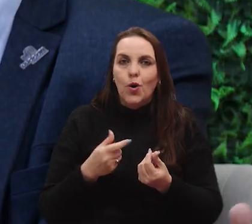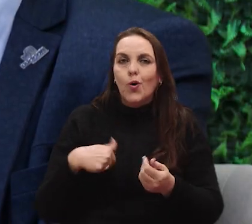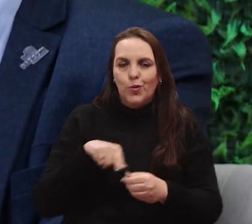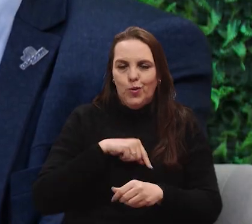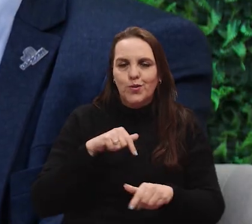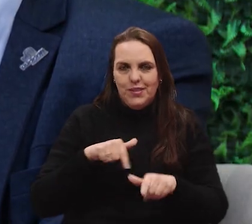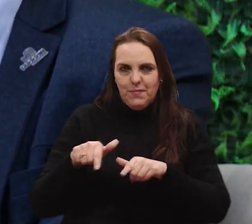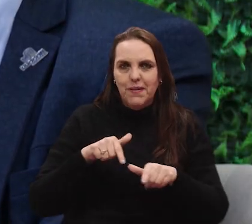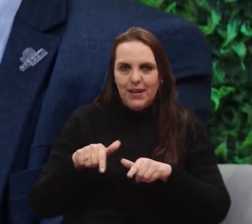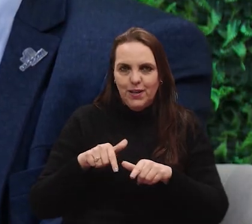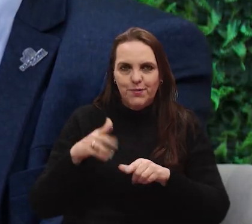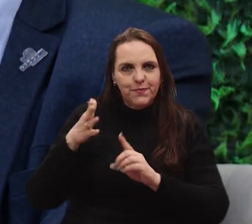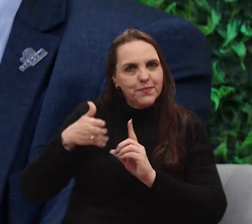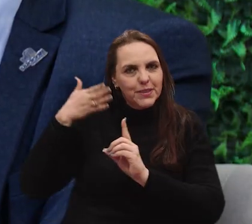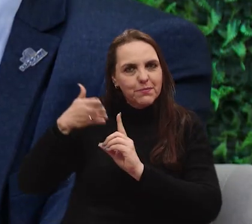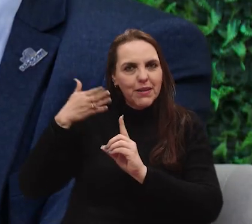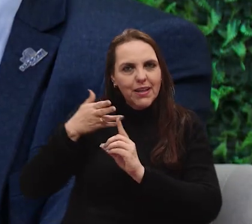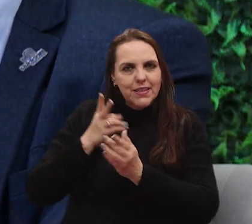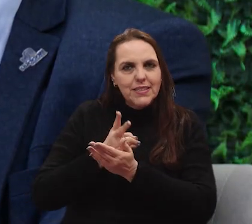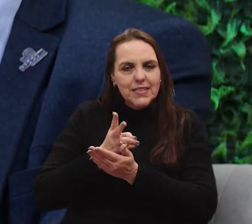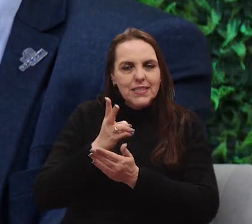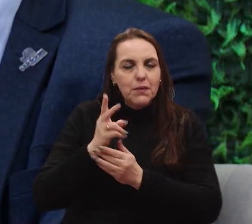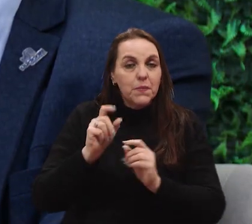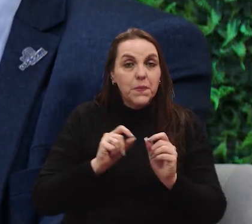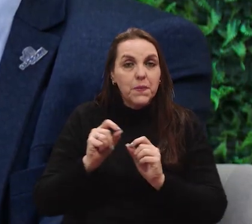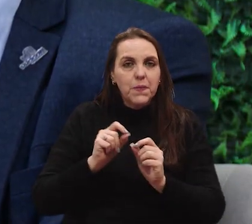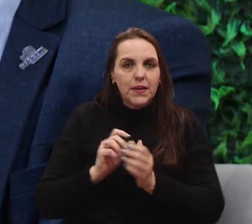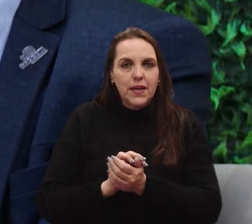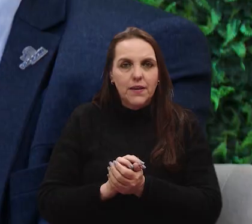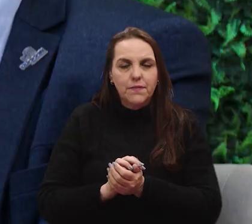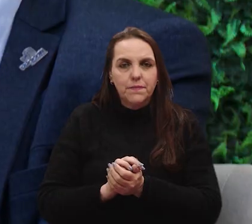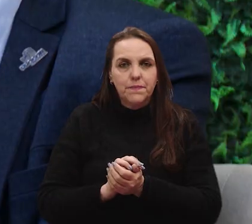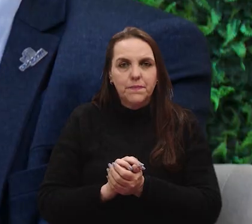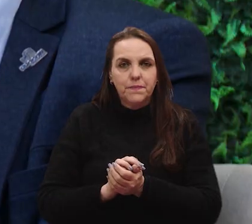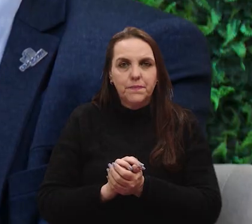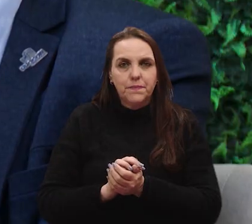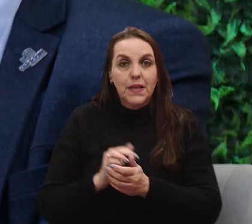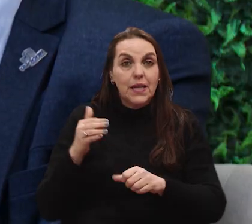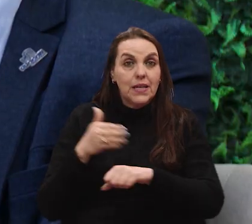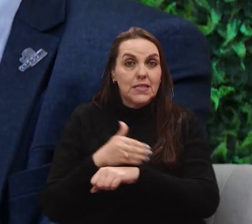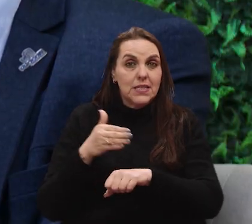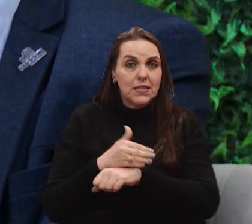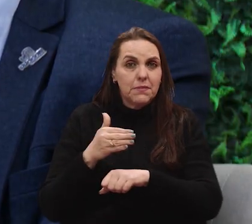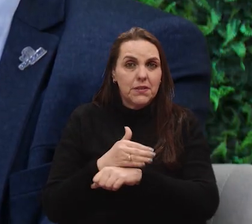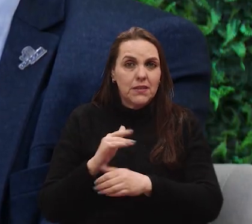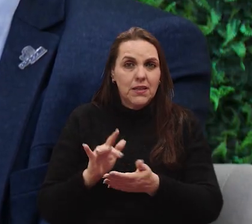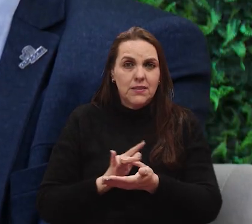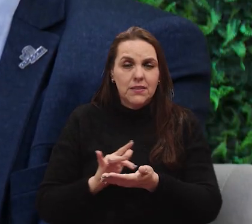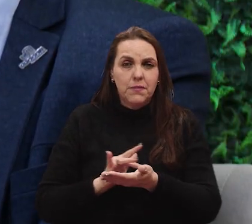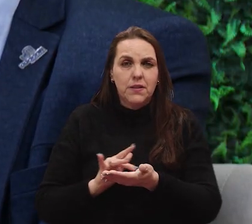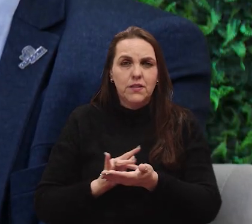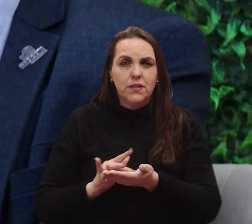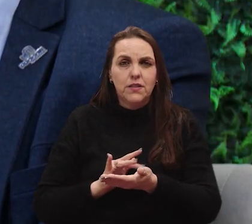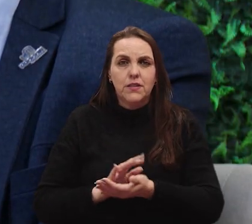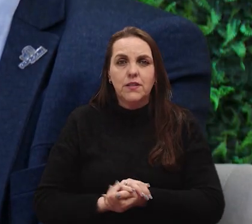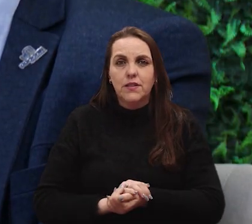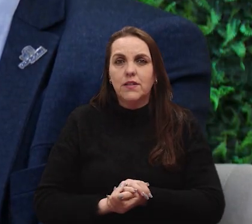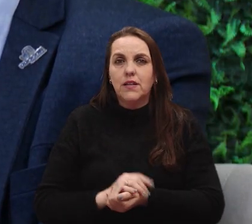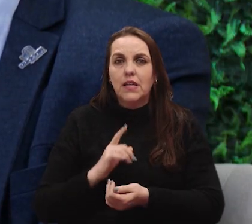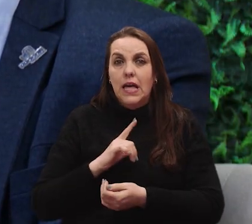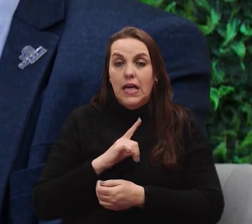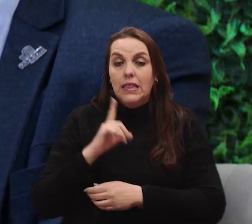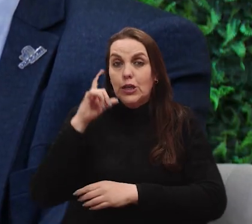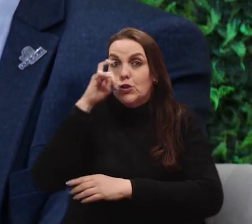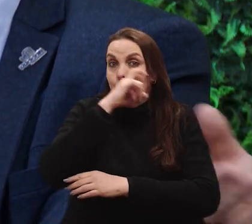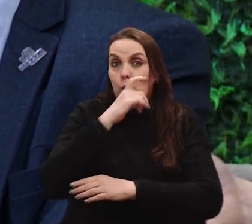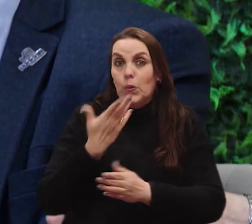nas palestras que a gente dá, da questão da acessibilidade digital, né? O Dagoberto